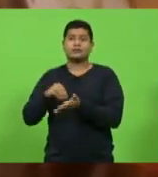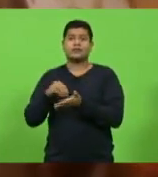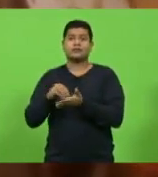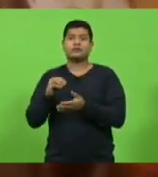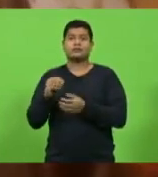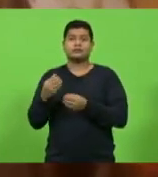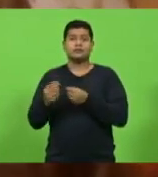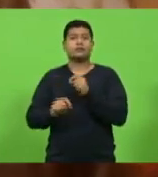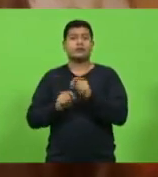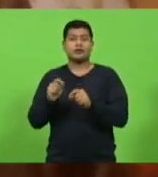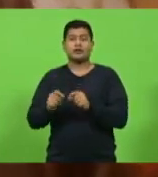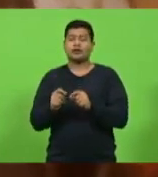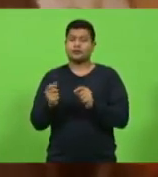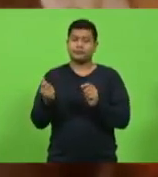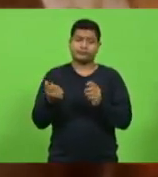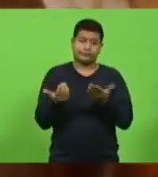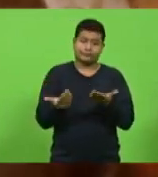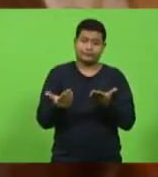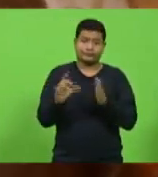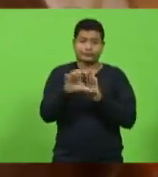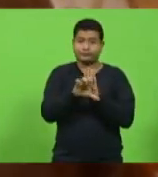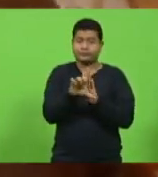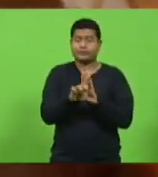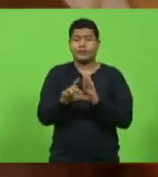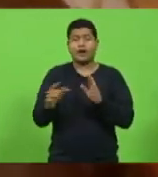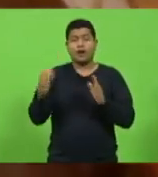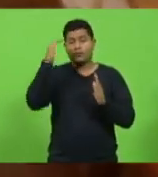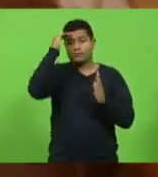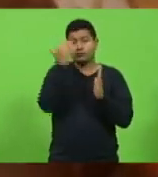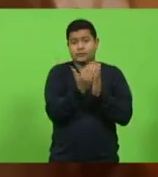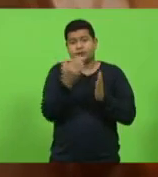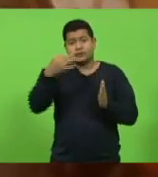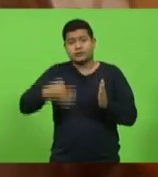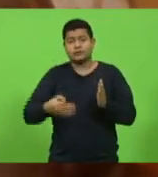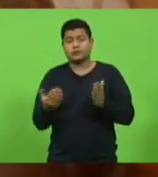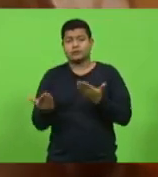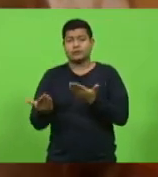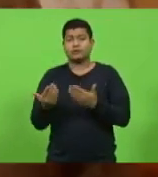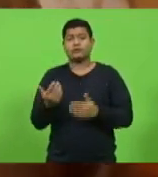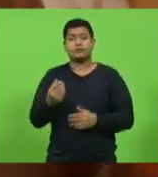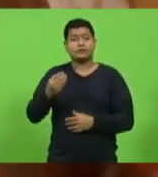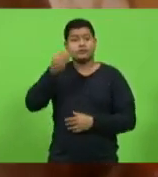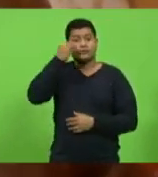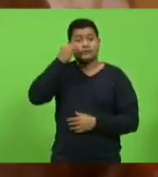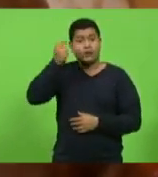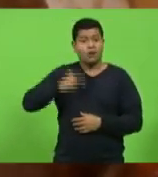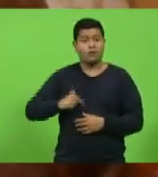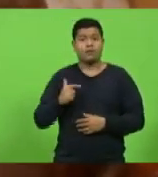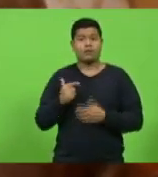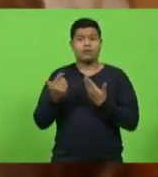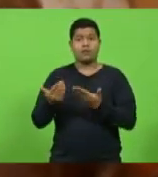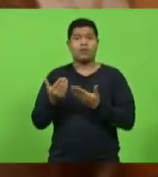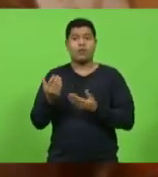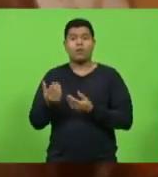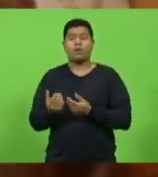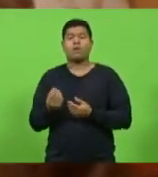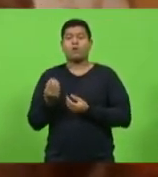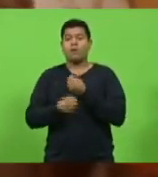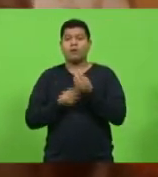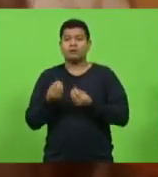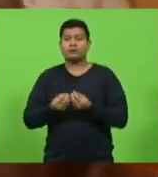a ilegalidade. Buscou, então, o governador mais uma tentativa de conferir roupagem legal